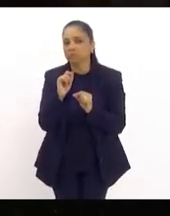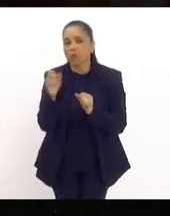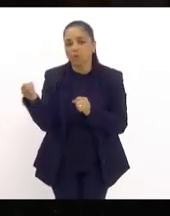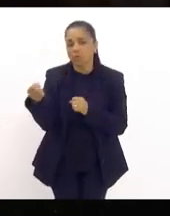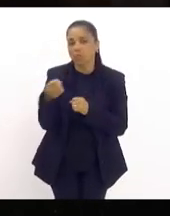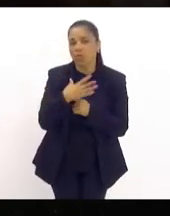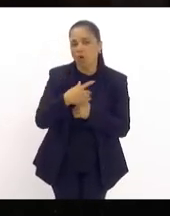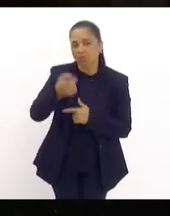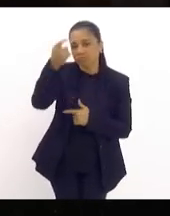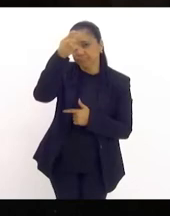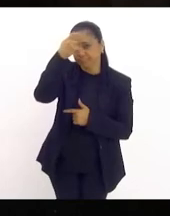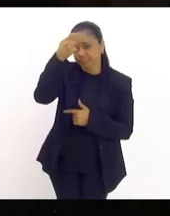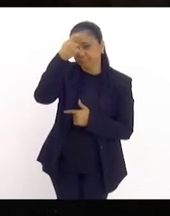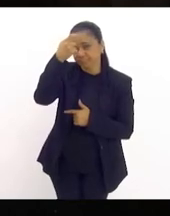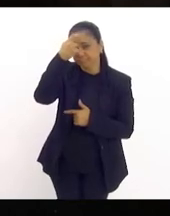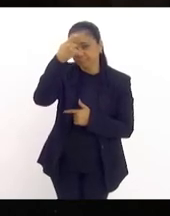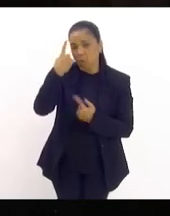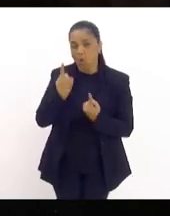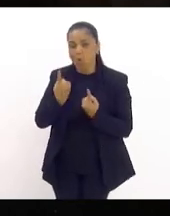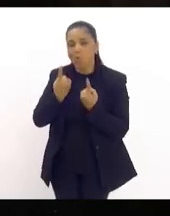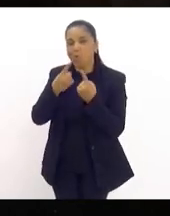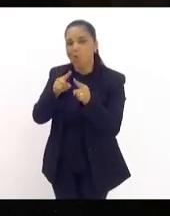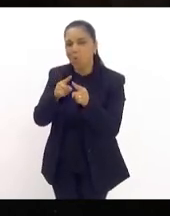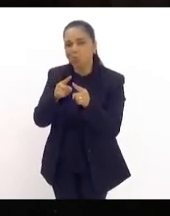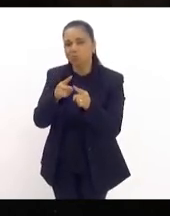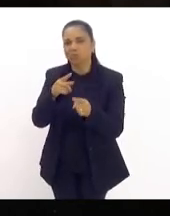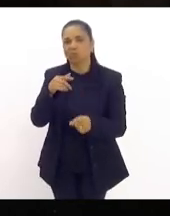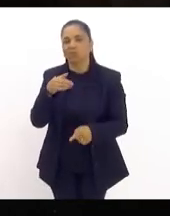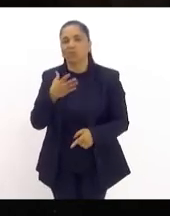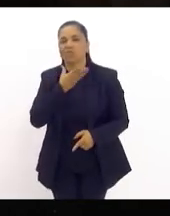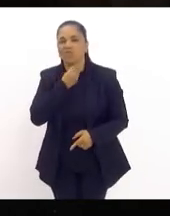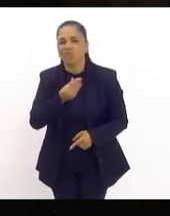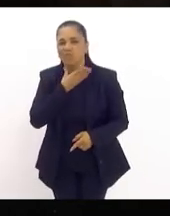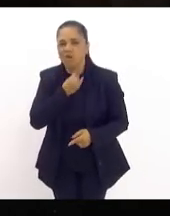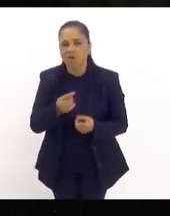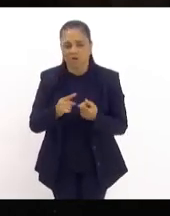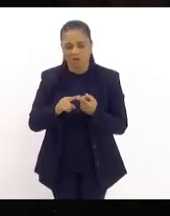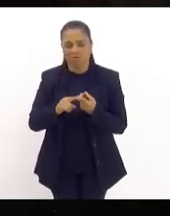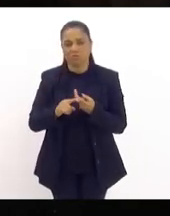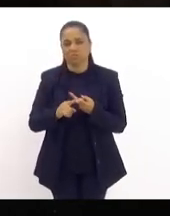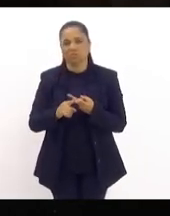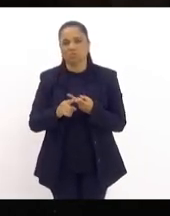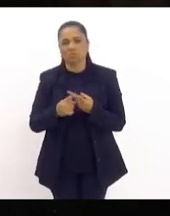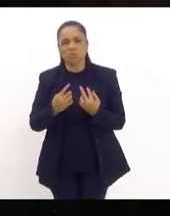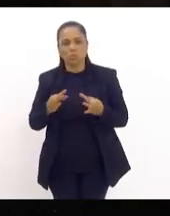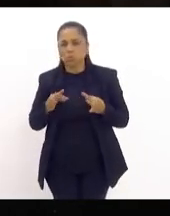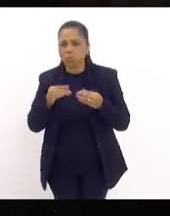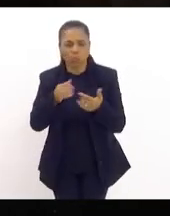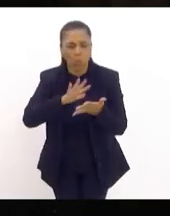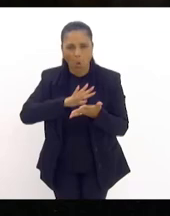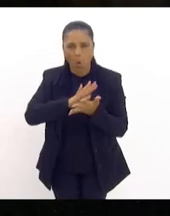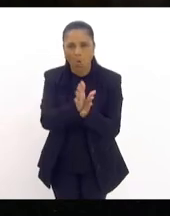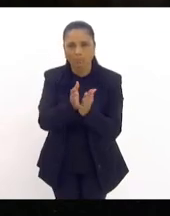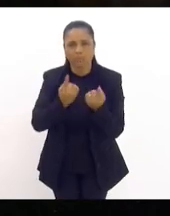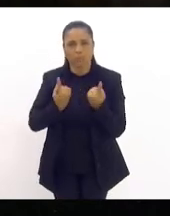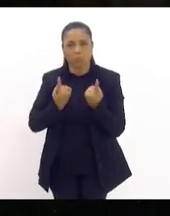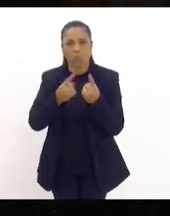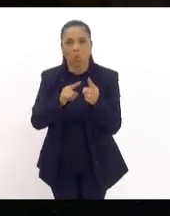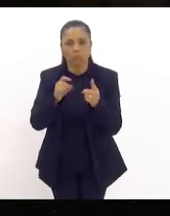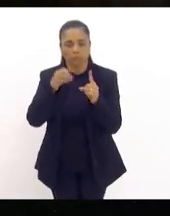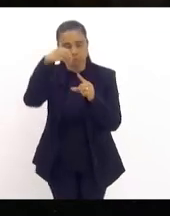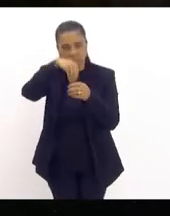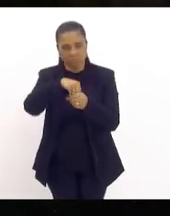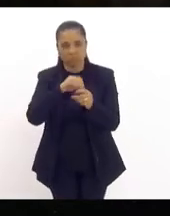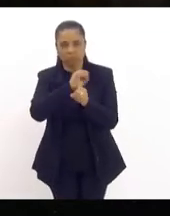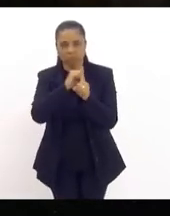nova mentalidade que combata o fascismo, que combata todas as formas de opressão na sociedade brasileira.